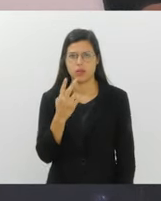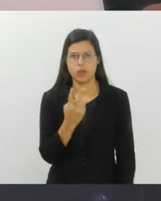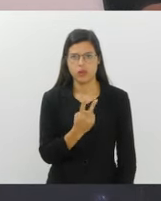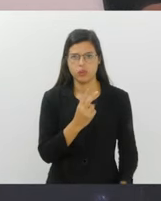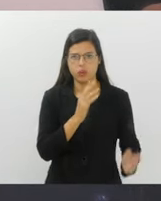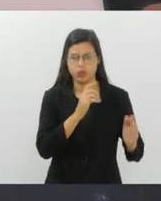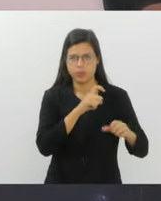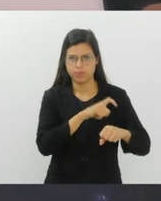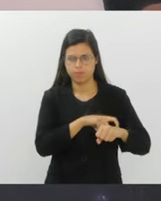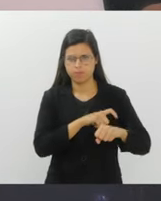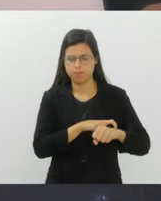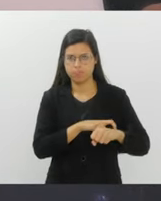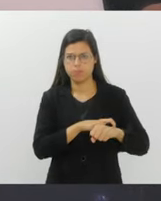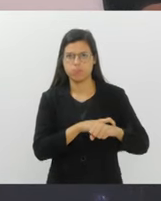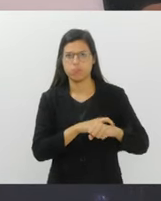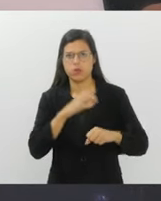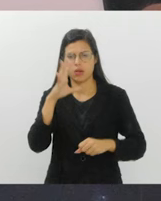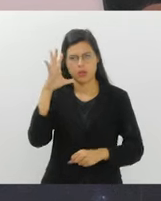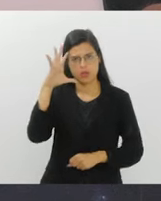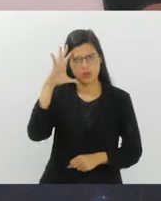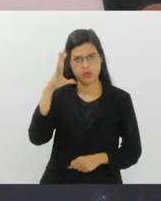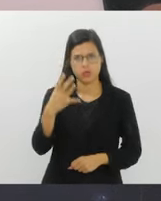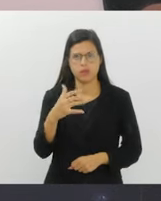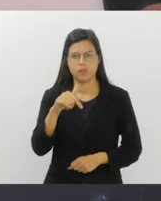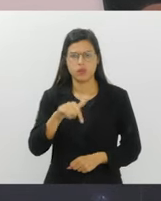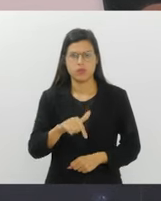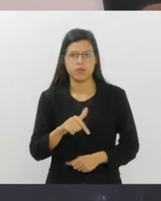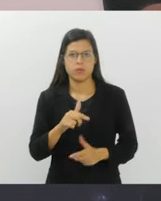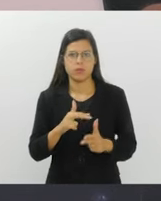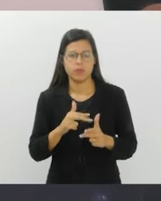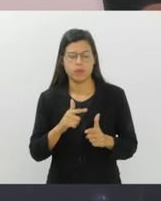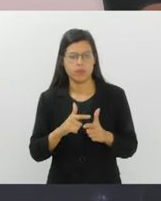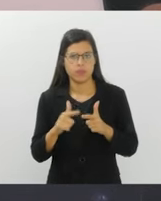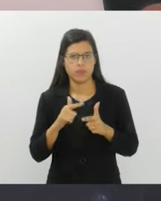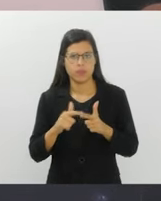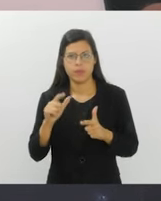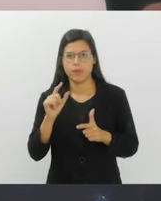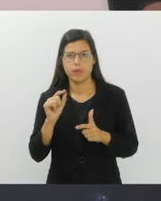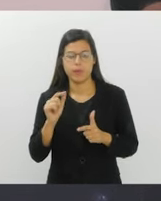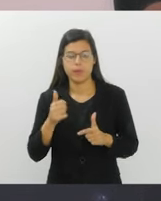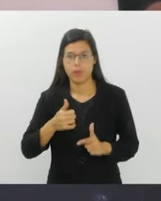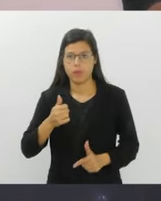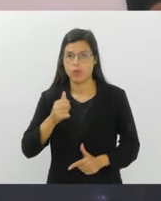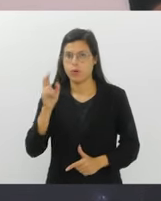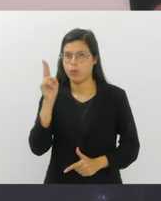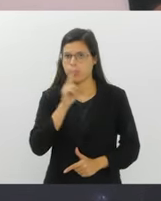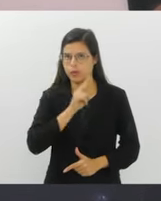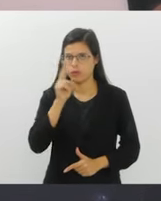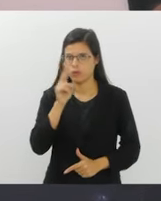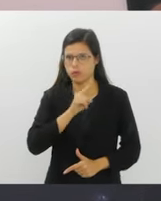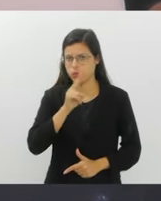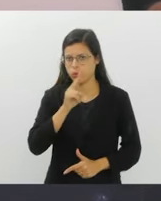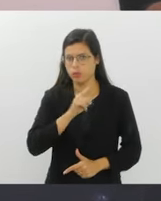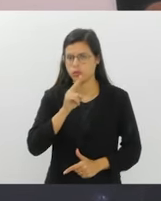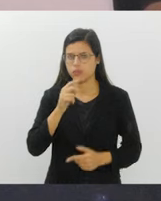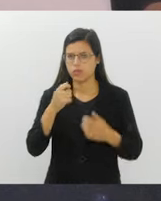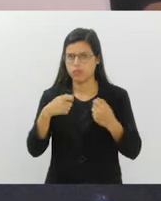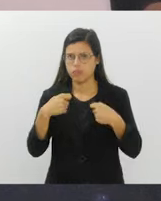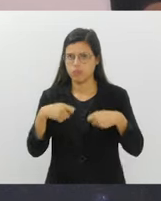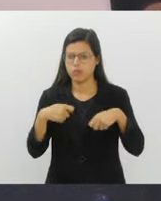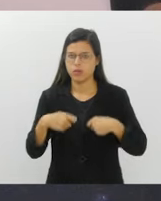questão. Um primeiro, emergencial, que precisa de uma